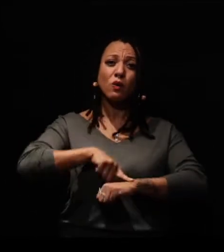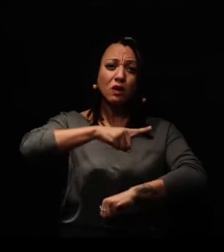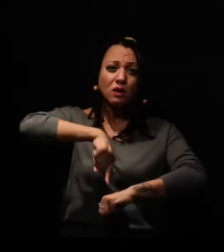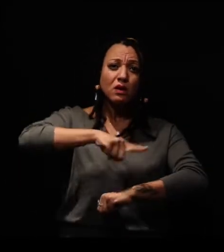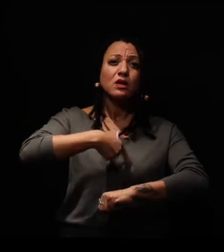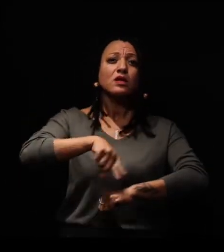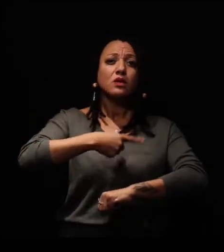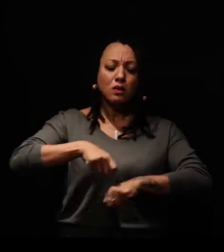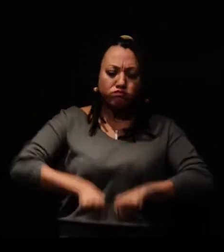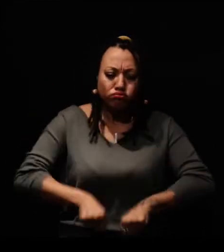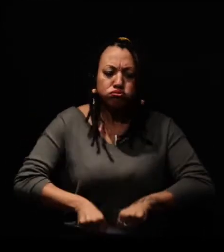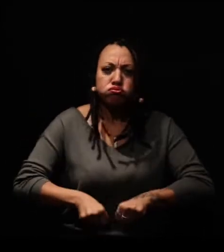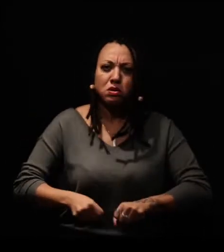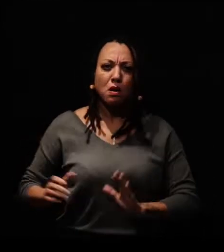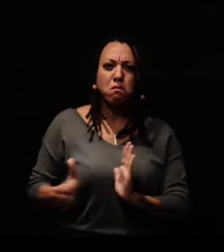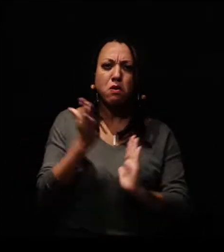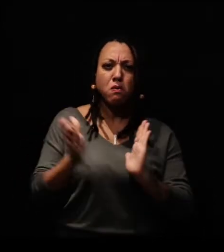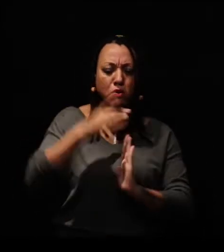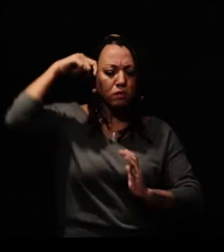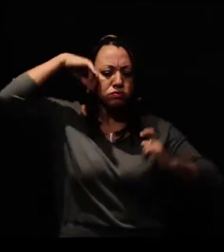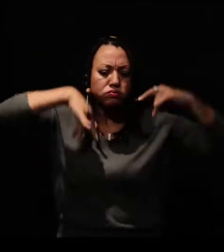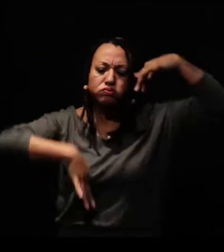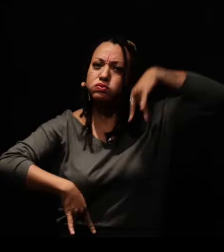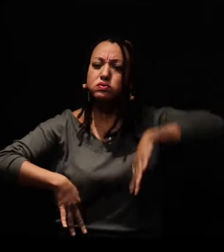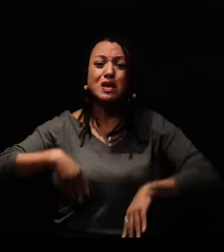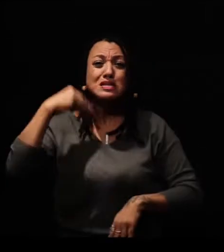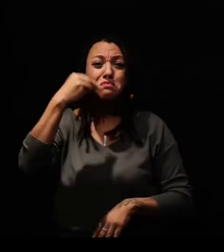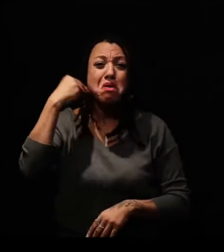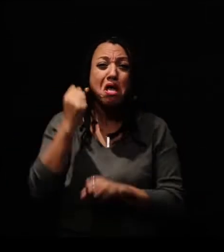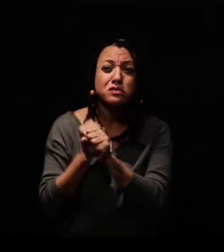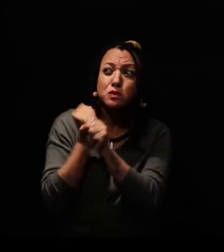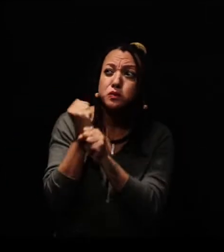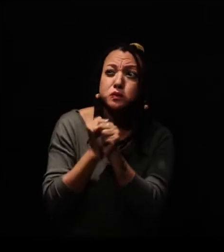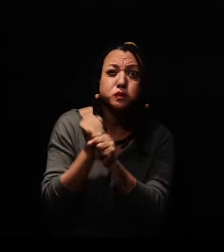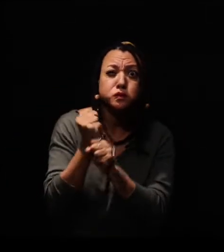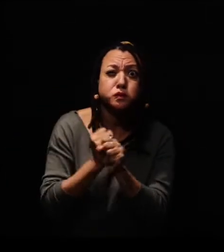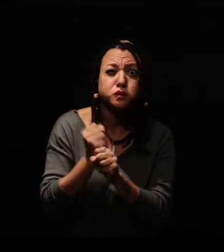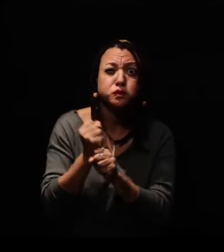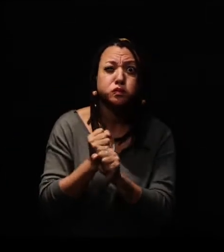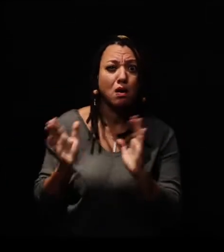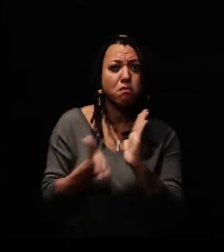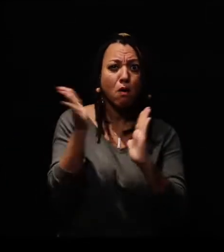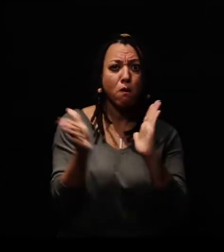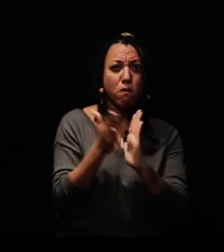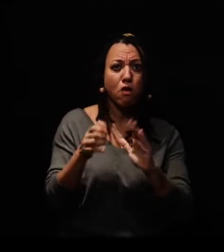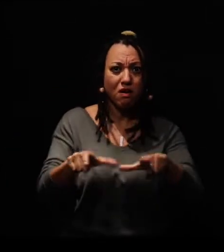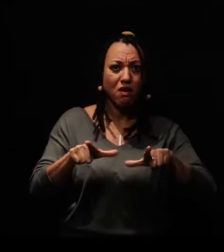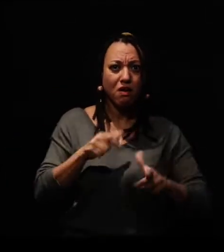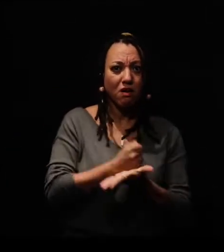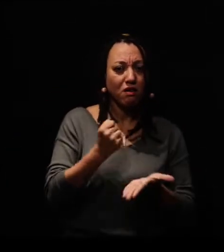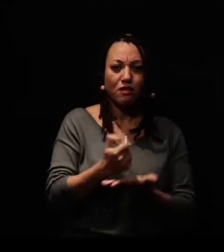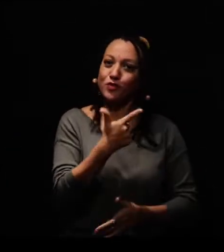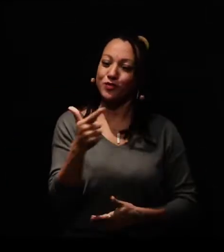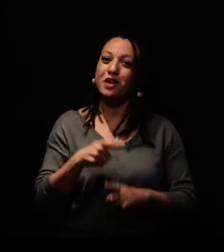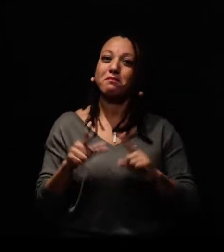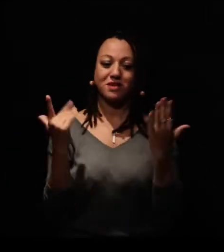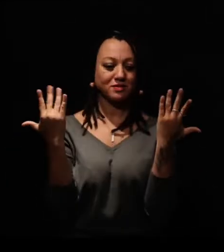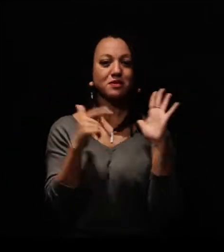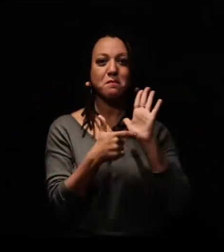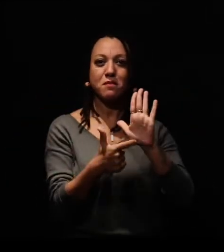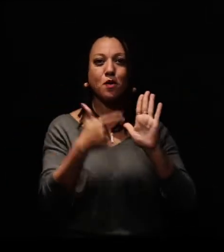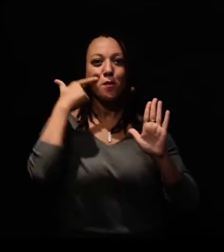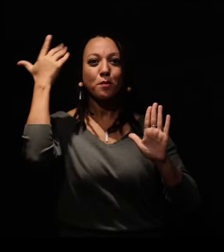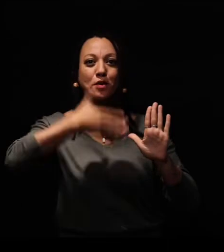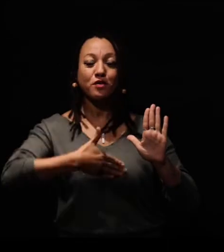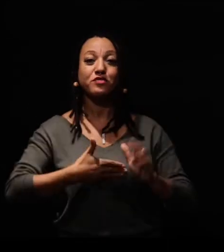nego. Muito chão pra quebrar, marretada dada, suor pinga na calçada, experiência de peão não se comprova com carteira assinada, mas sim nas